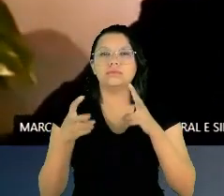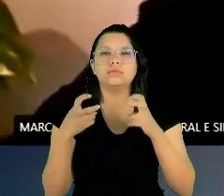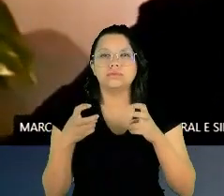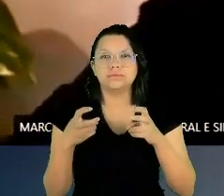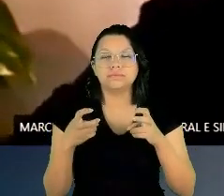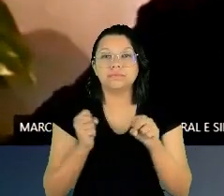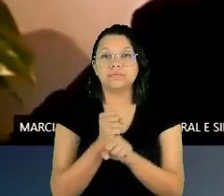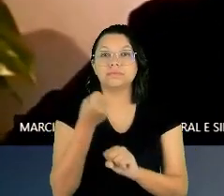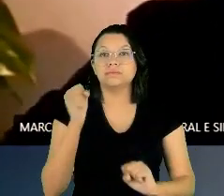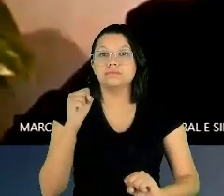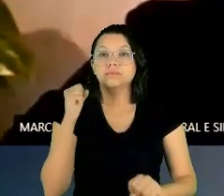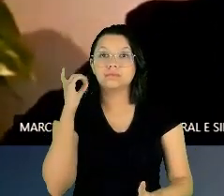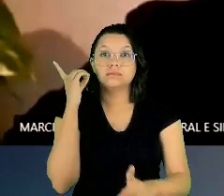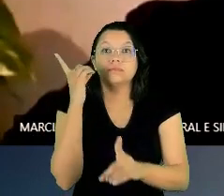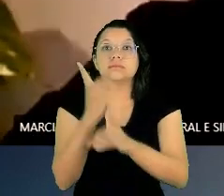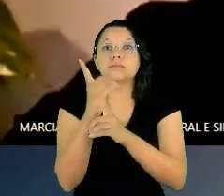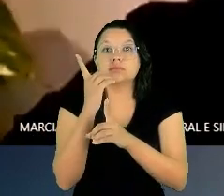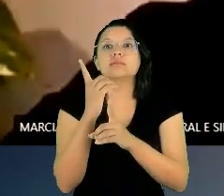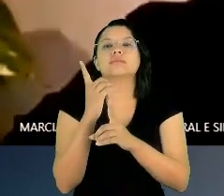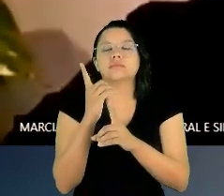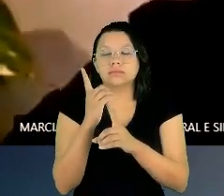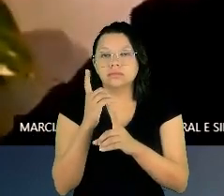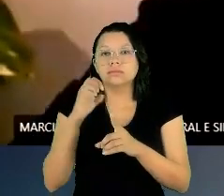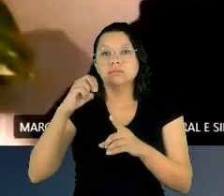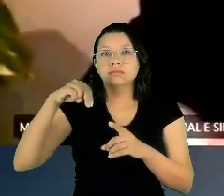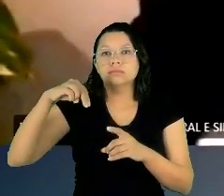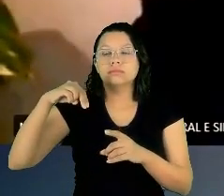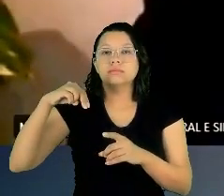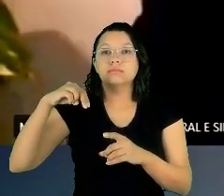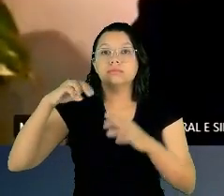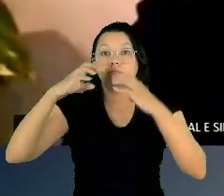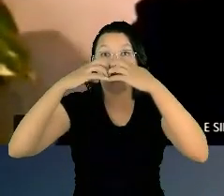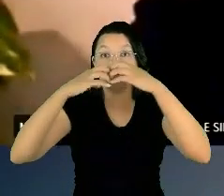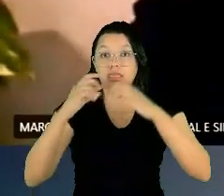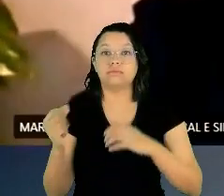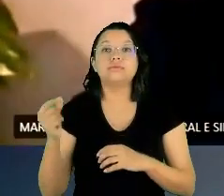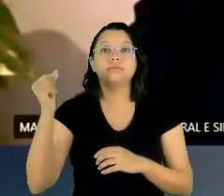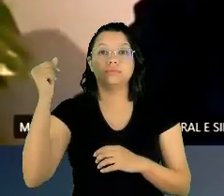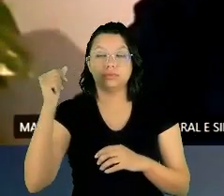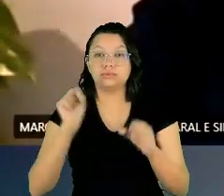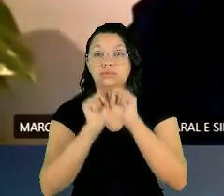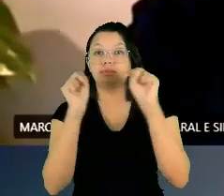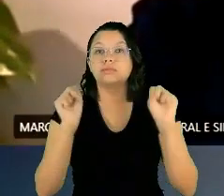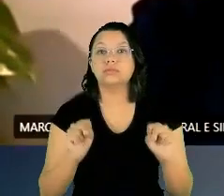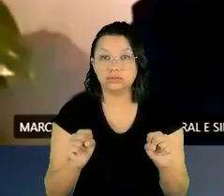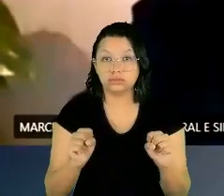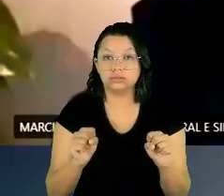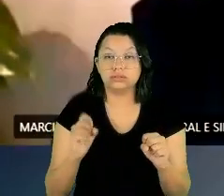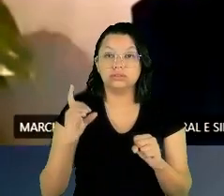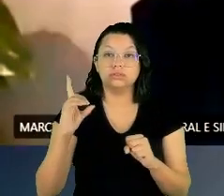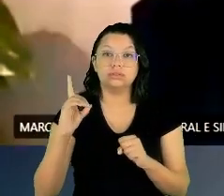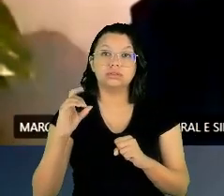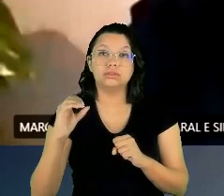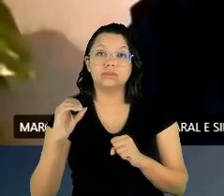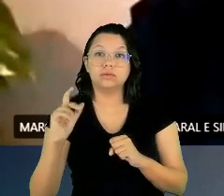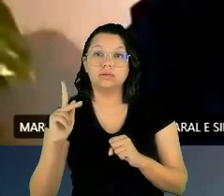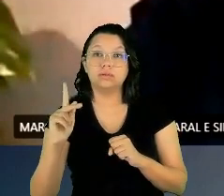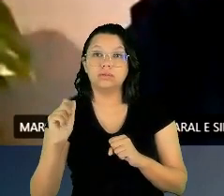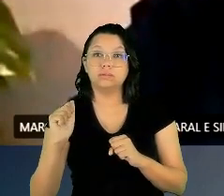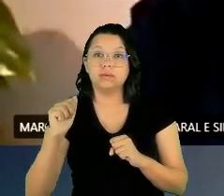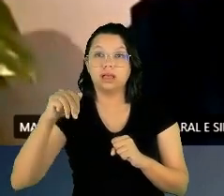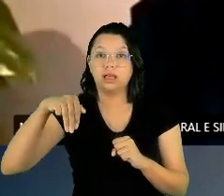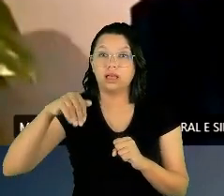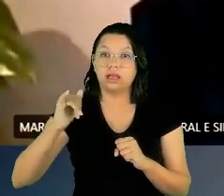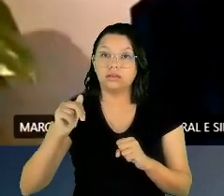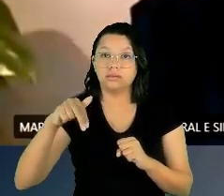E é considerado a grande descoberta da neuroeconomia até o momento, o sistema dopaminérgico e o